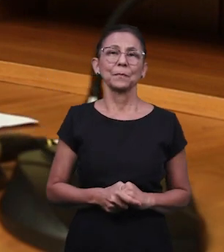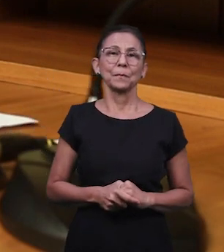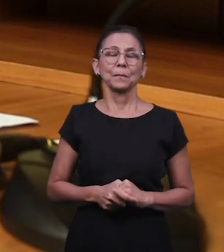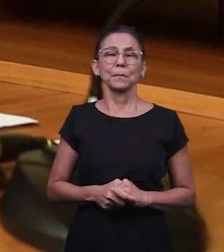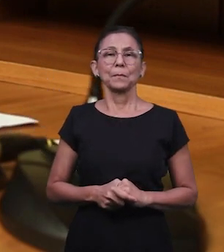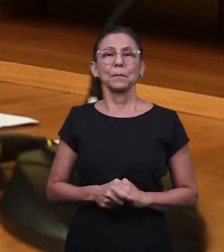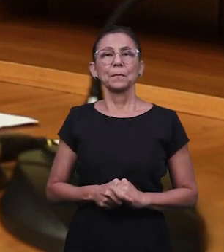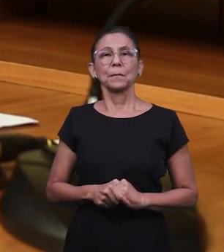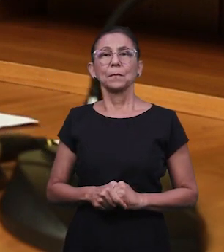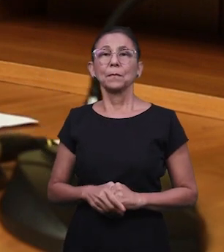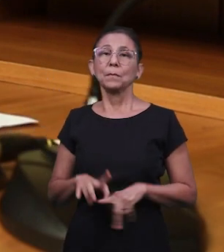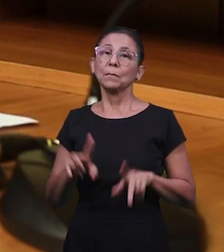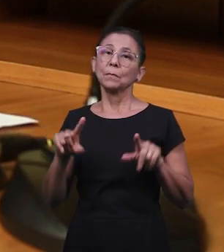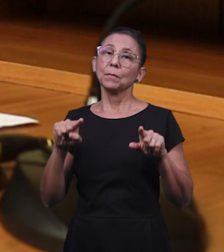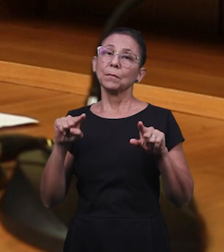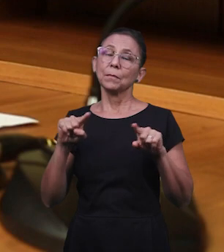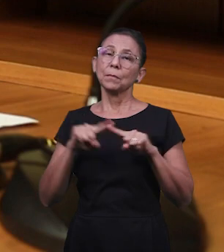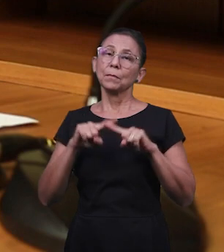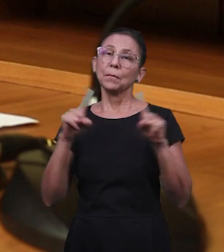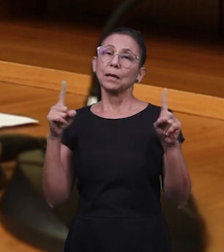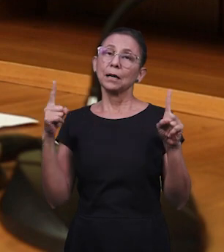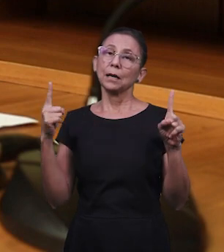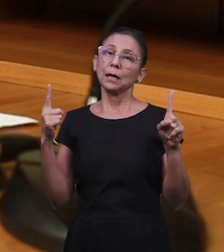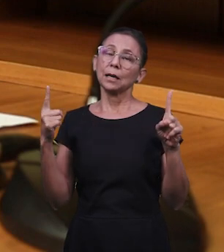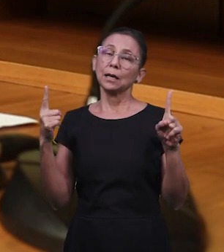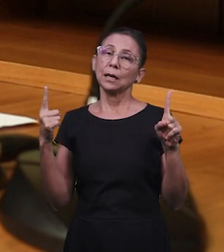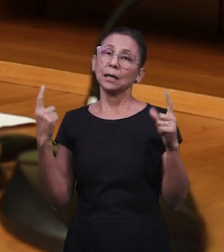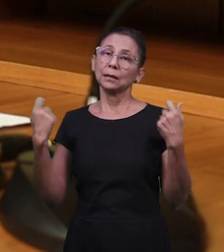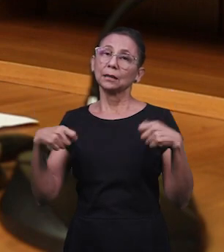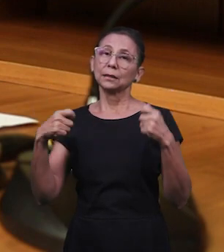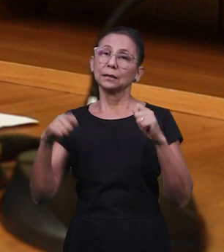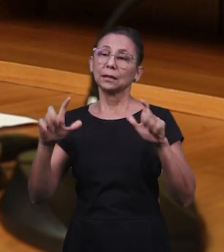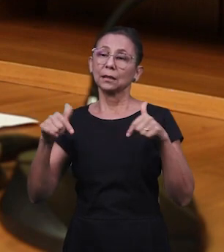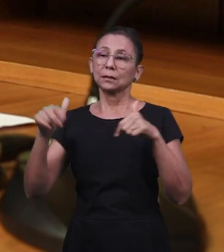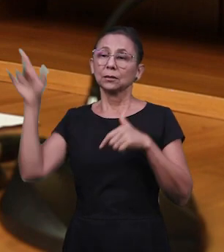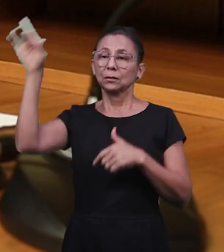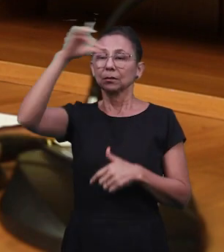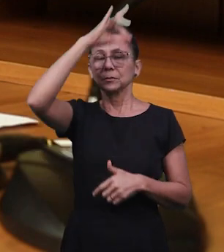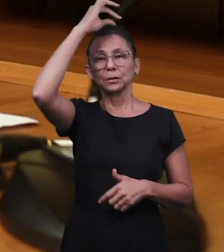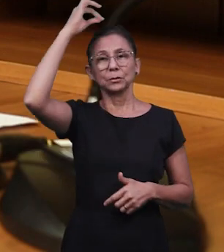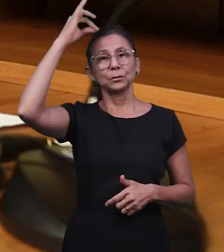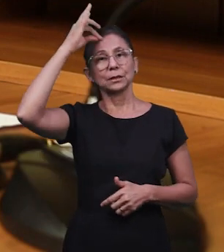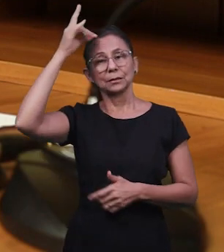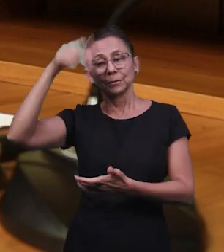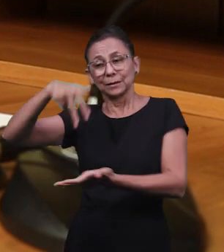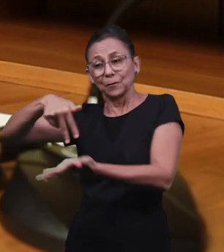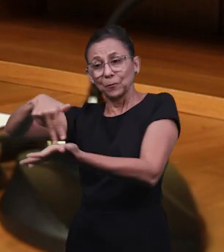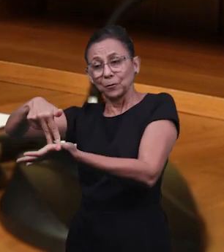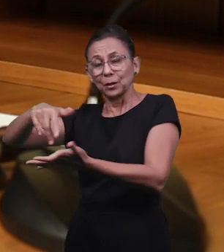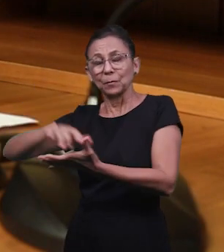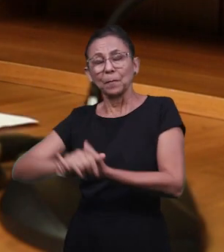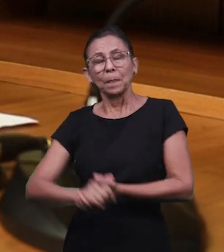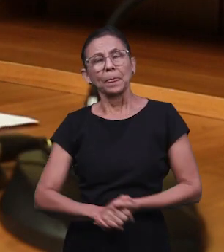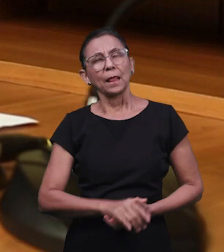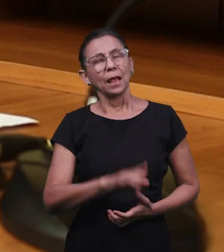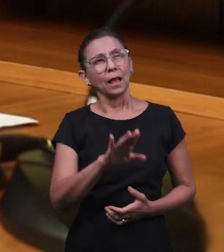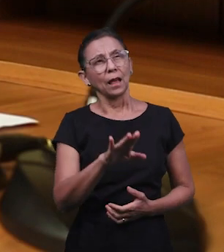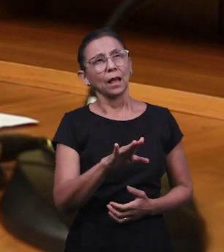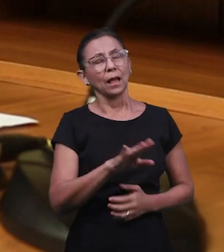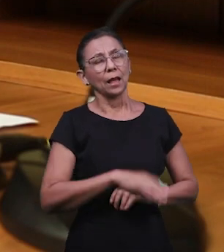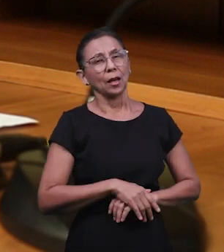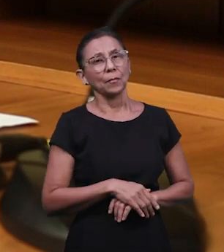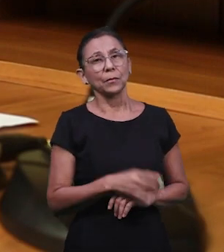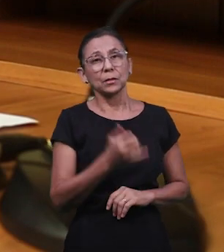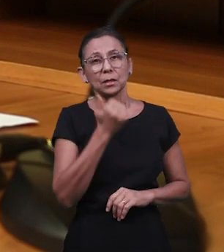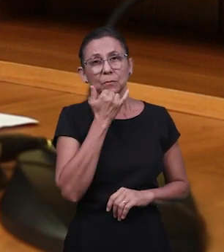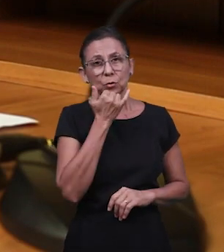Santo. Então, eu não ia usar uma expressão muito forte, mas a grande loucura, vamos dizer assim, os